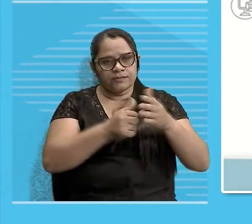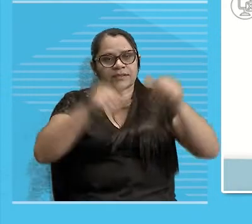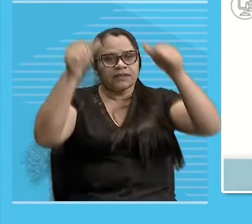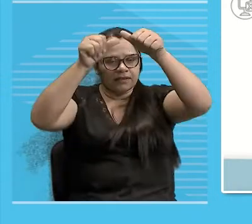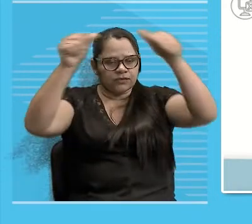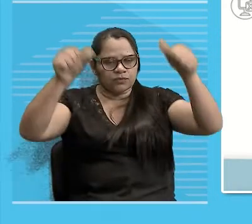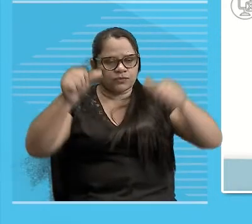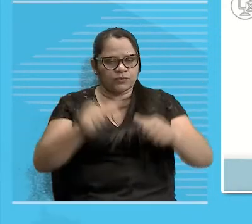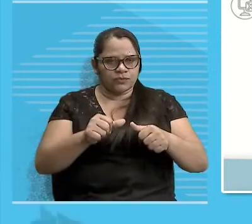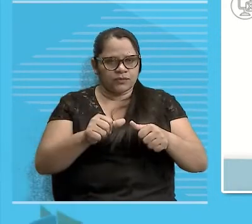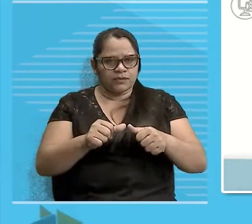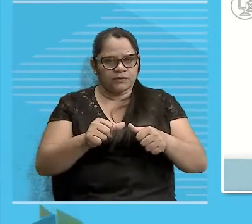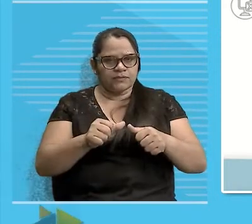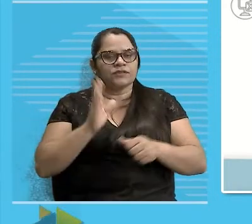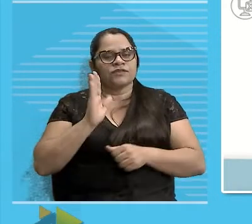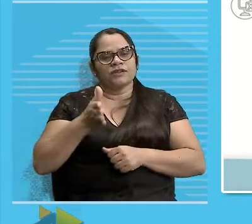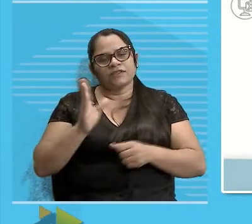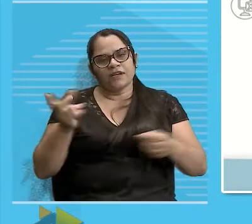Galera, show!